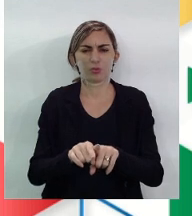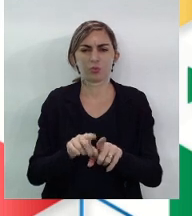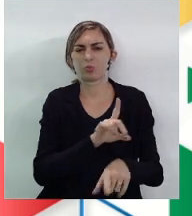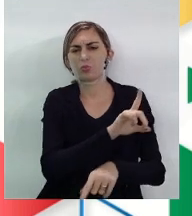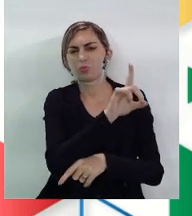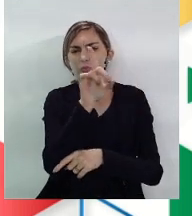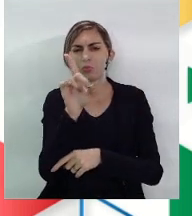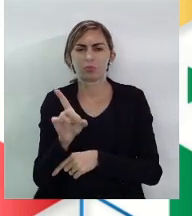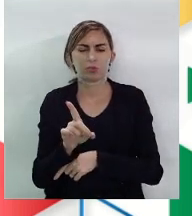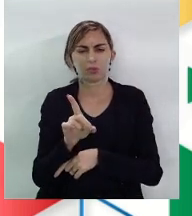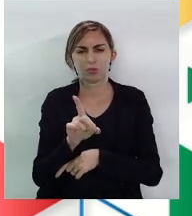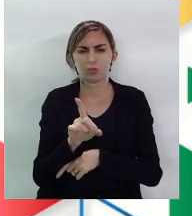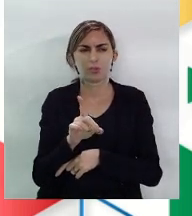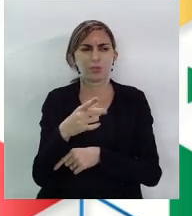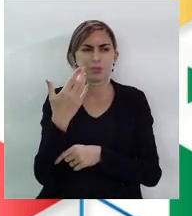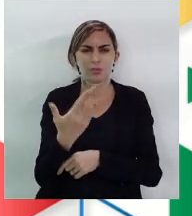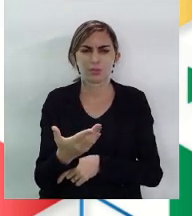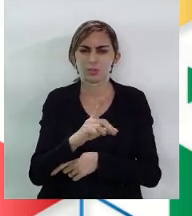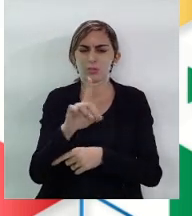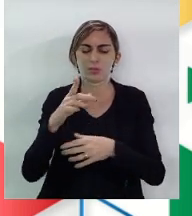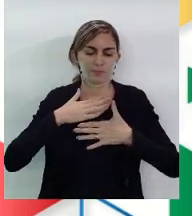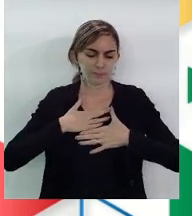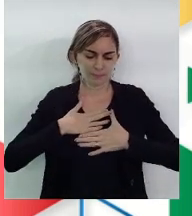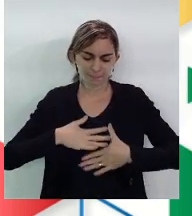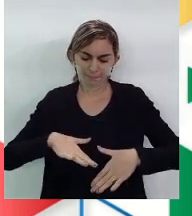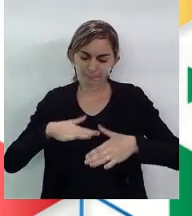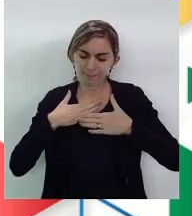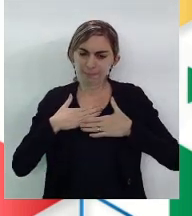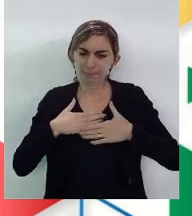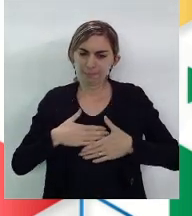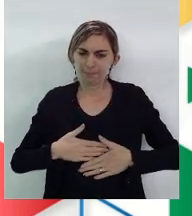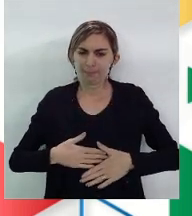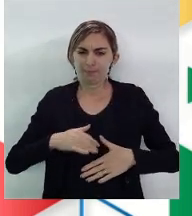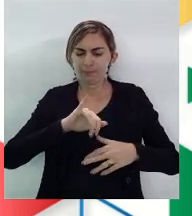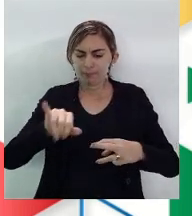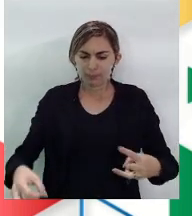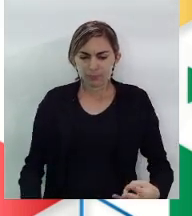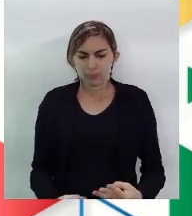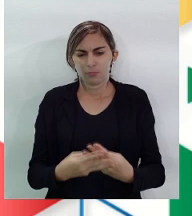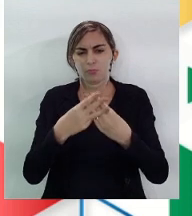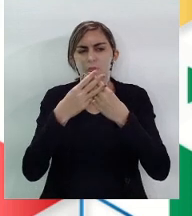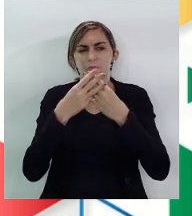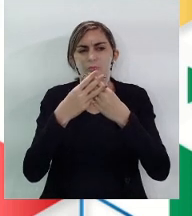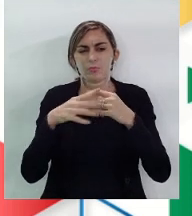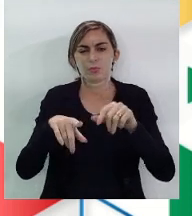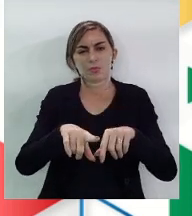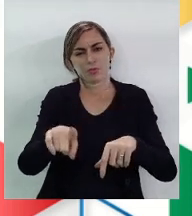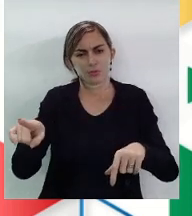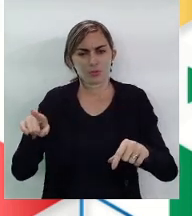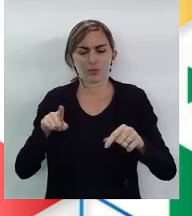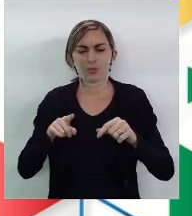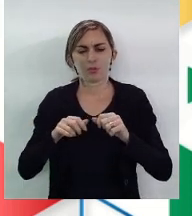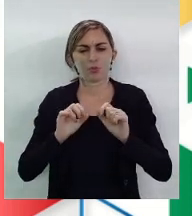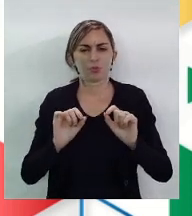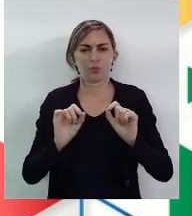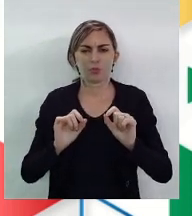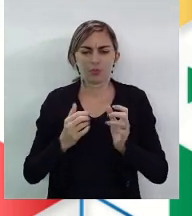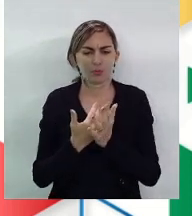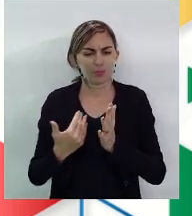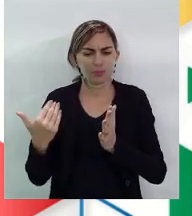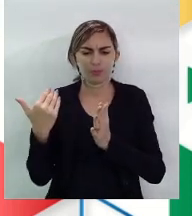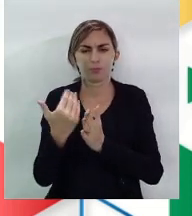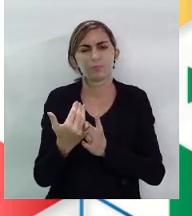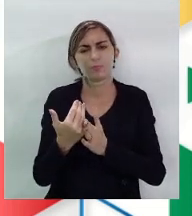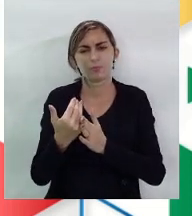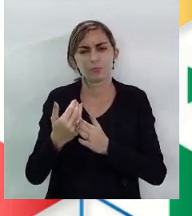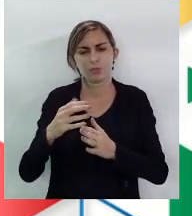do Shabat. Era o dia de descanso dos israelitas, que por sua razão afluíam com mais